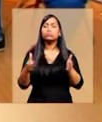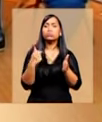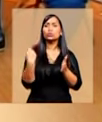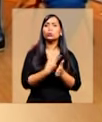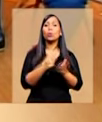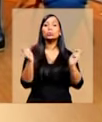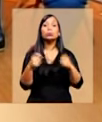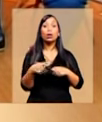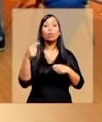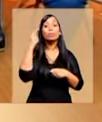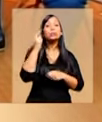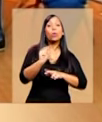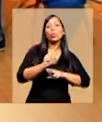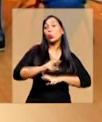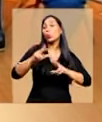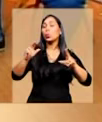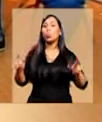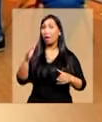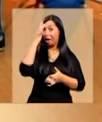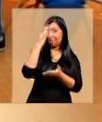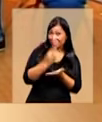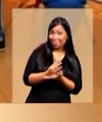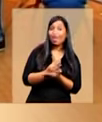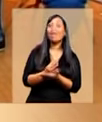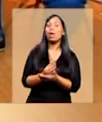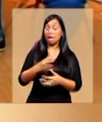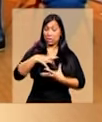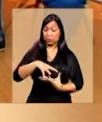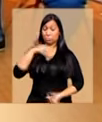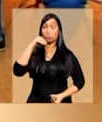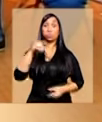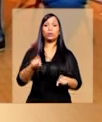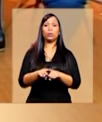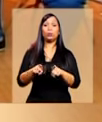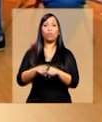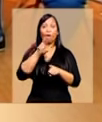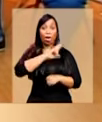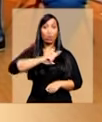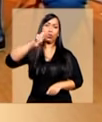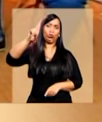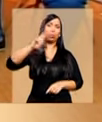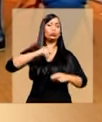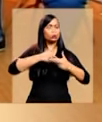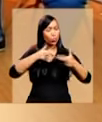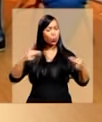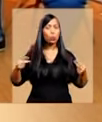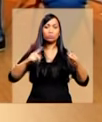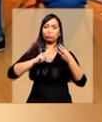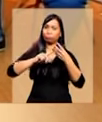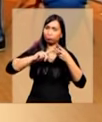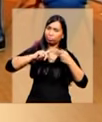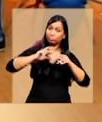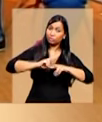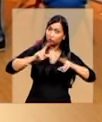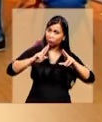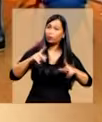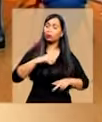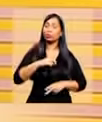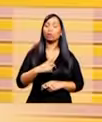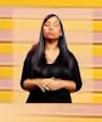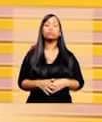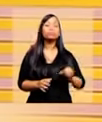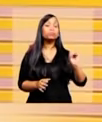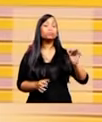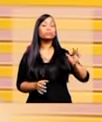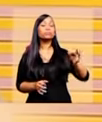nesse começo, acho que é bom a gente também estabelecer algumas diferenças entre a fé, a espiritualidade e a religiosidade, que são coisas bem distintas,